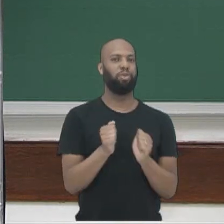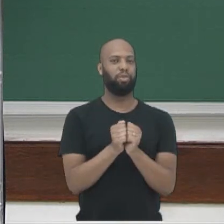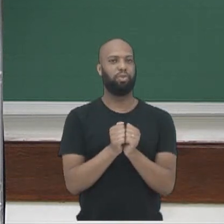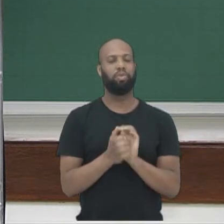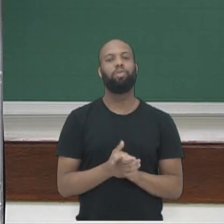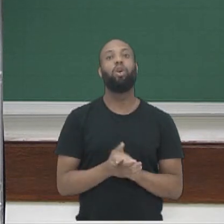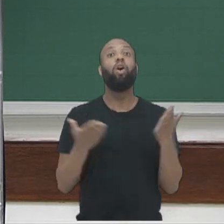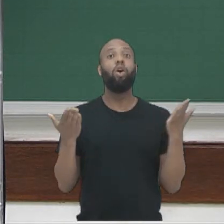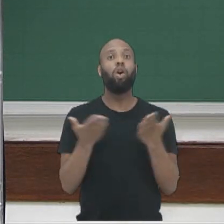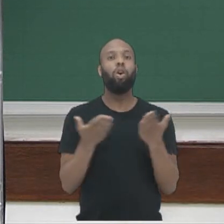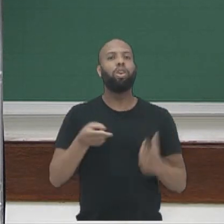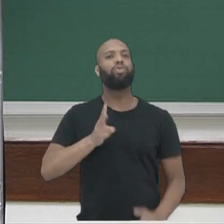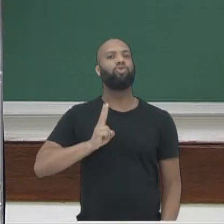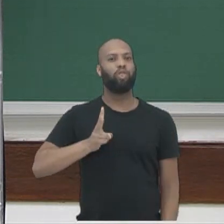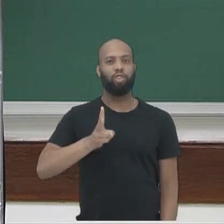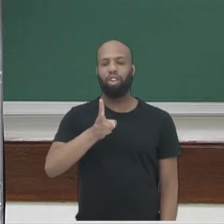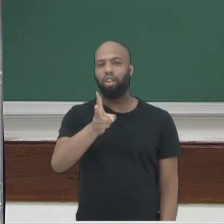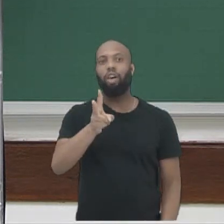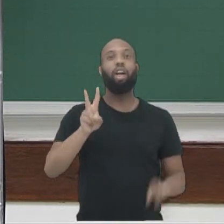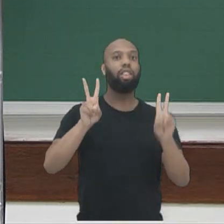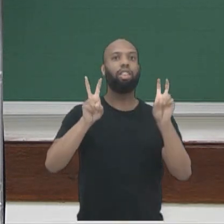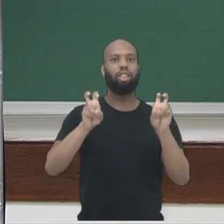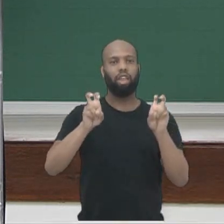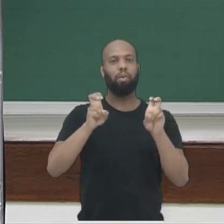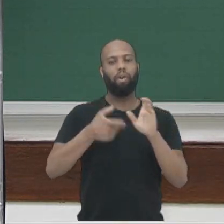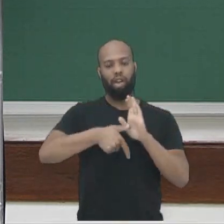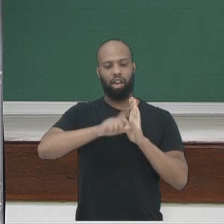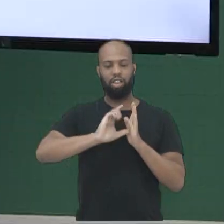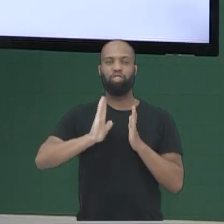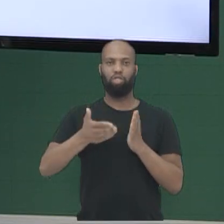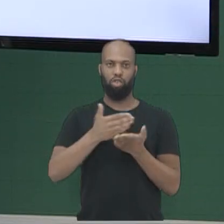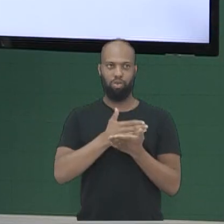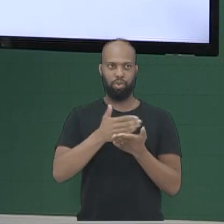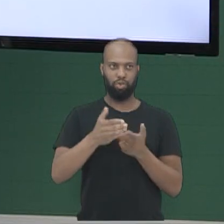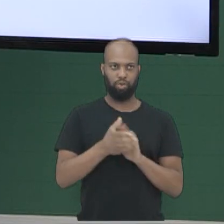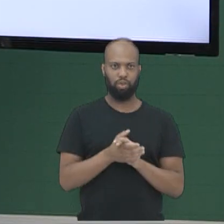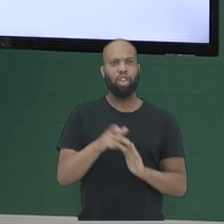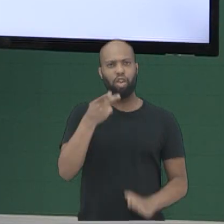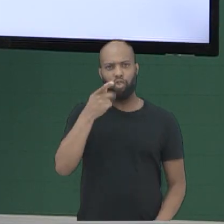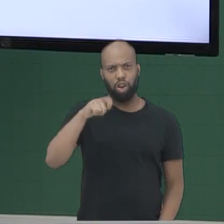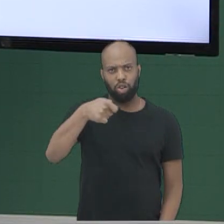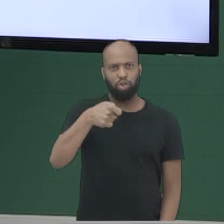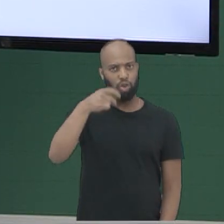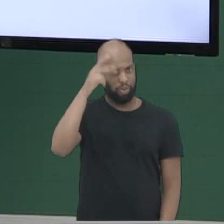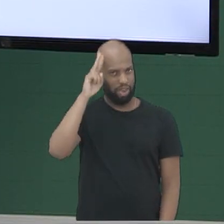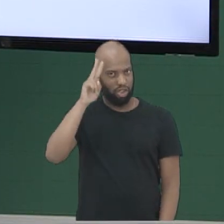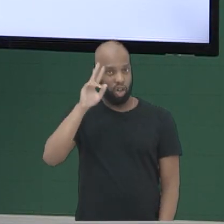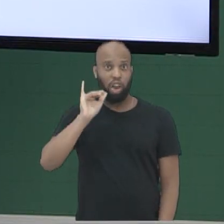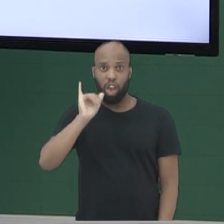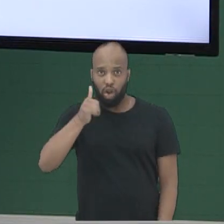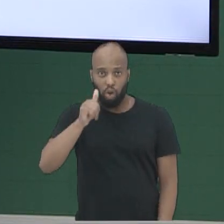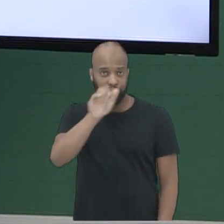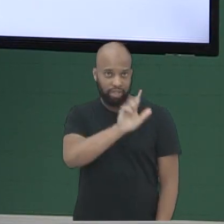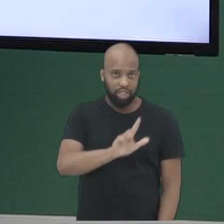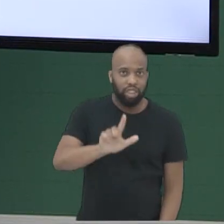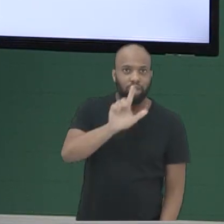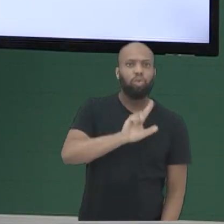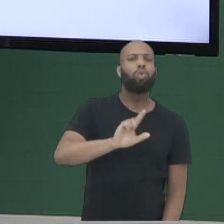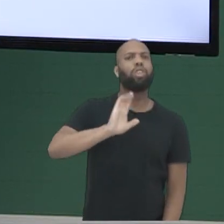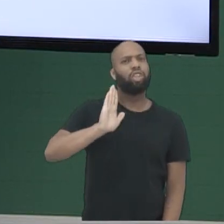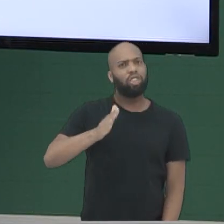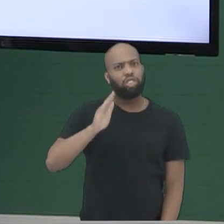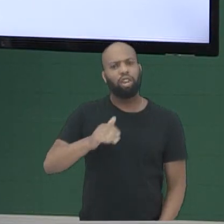gente vai continuar uma matéria. A gente estava falando de conto literário, a gente já falamos